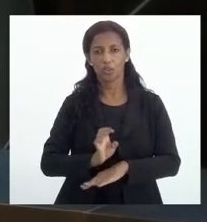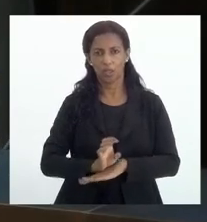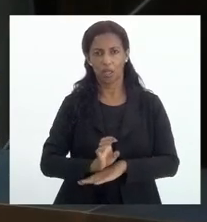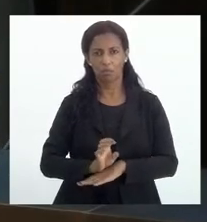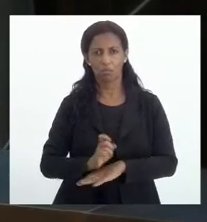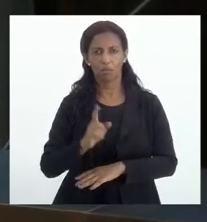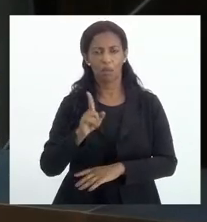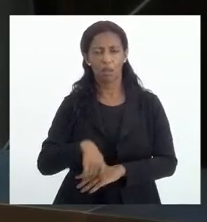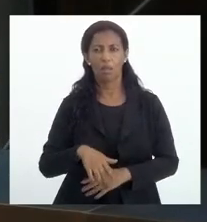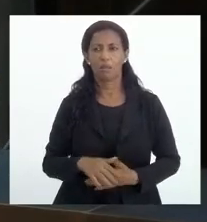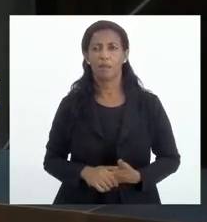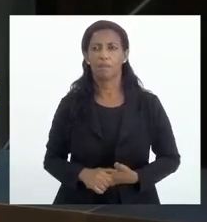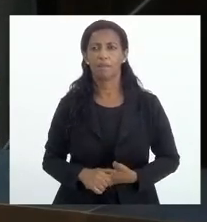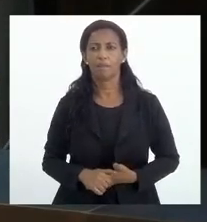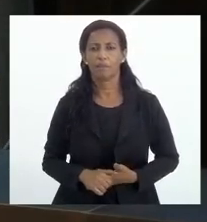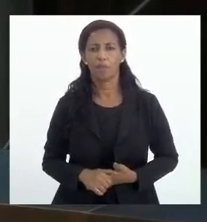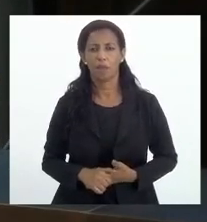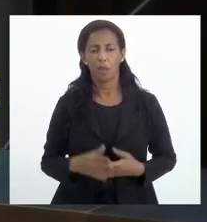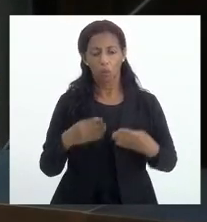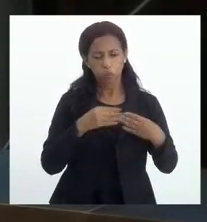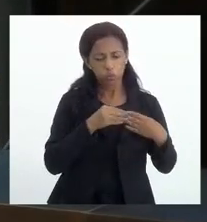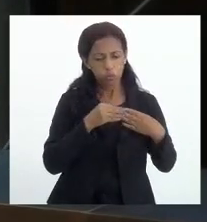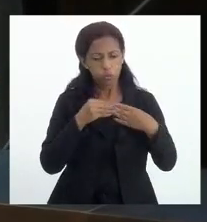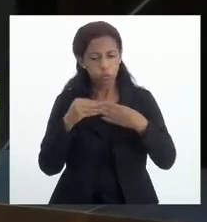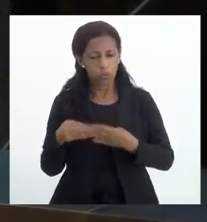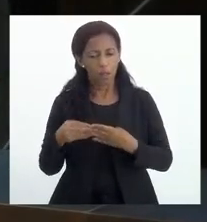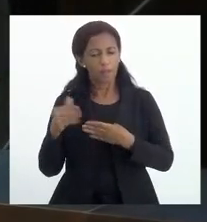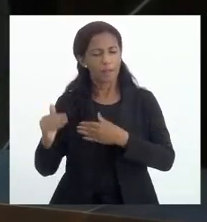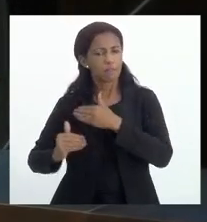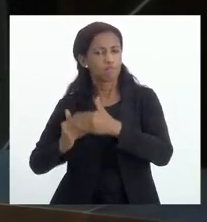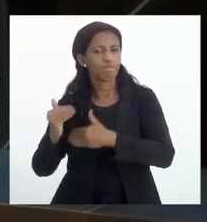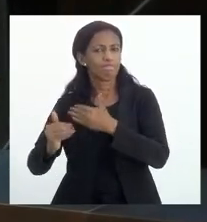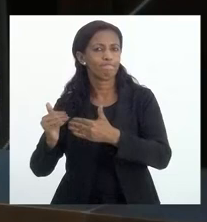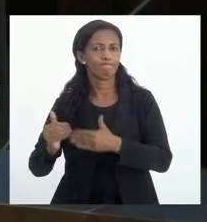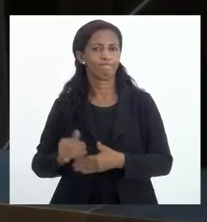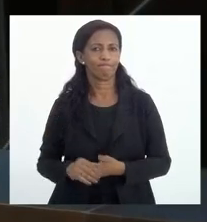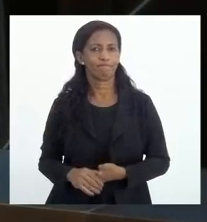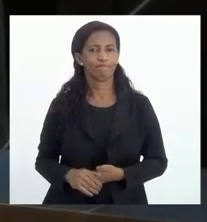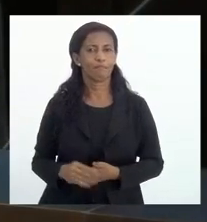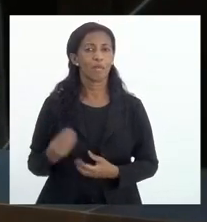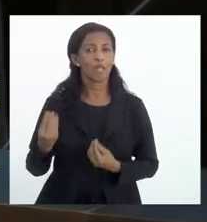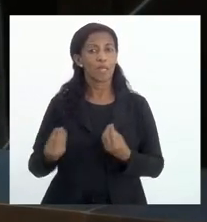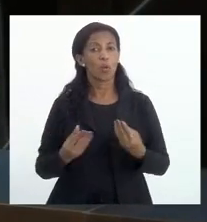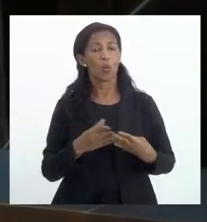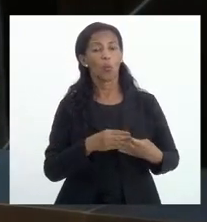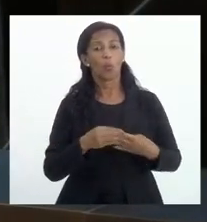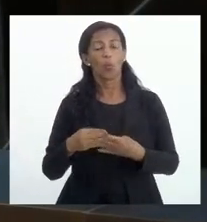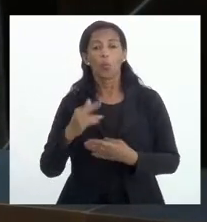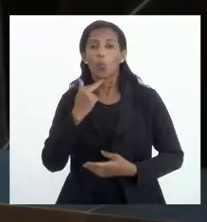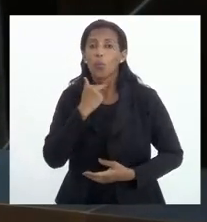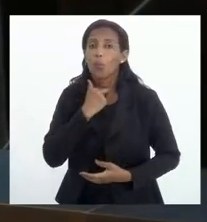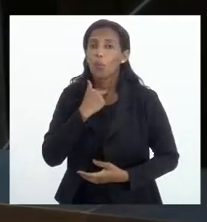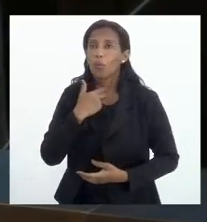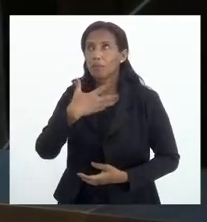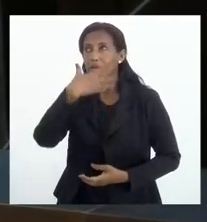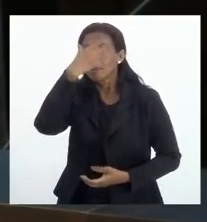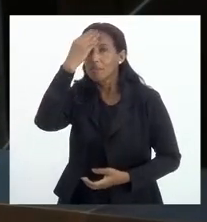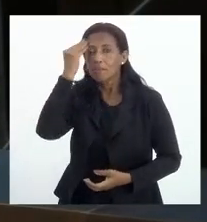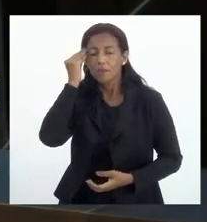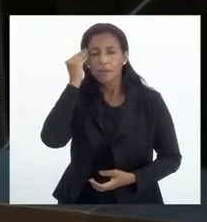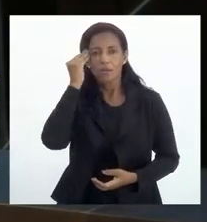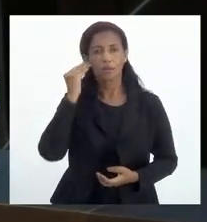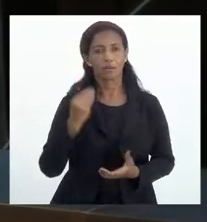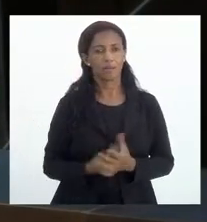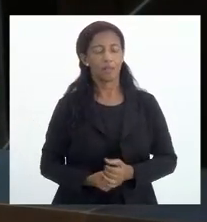é o indutor desse desenvolvimento. E como indutor, nós não podemos esquecer